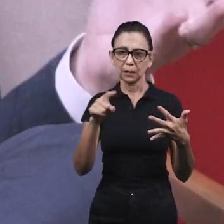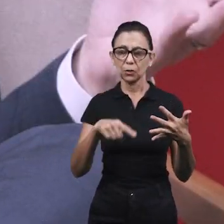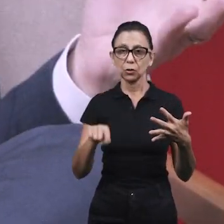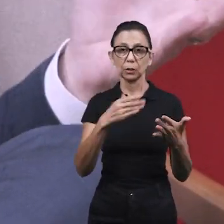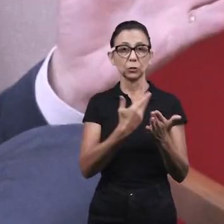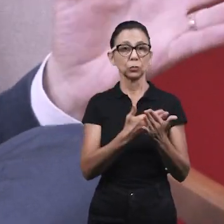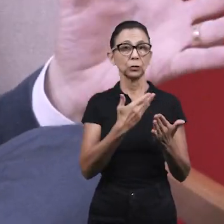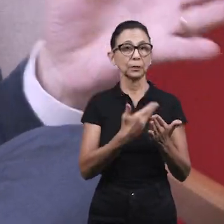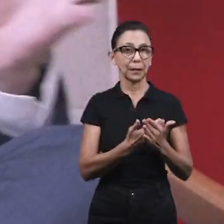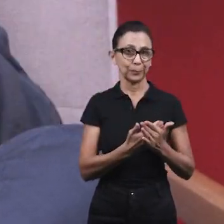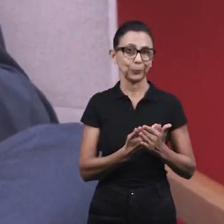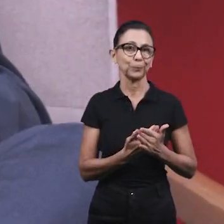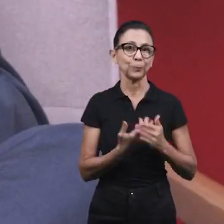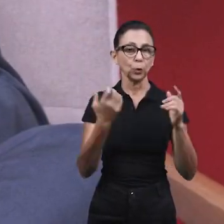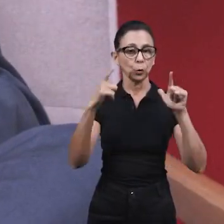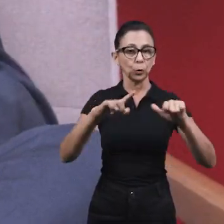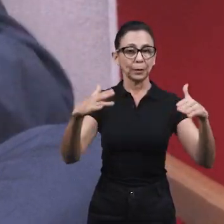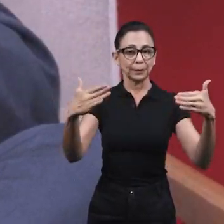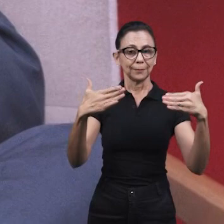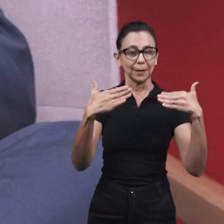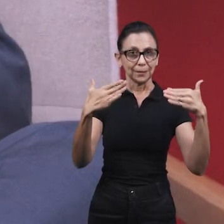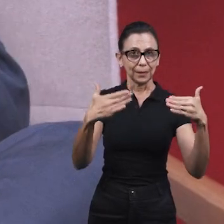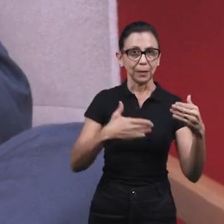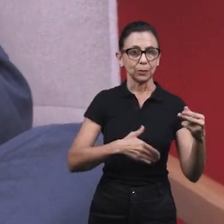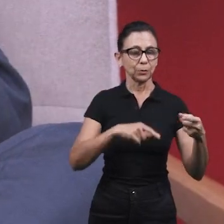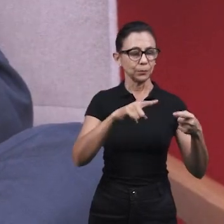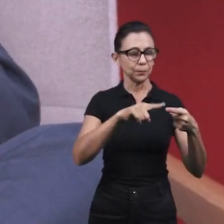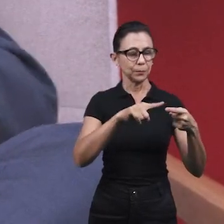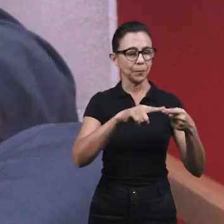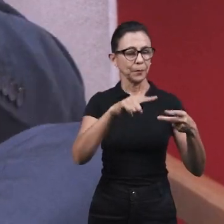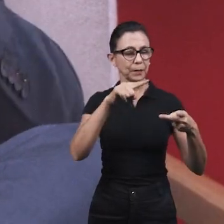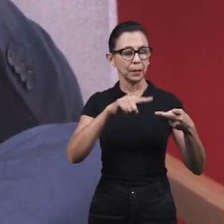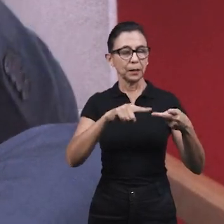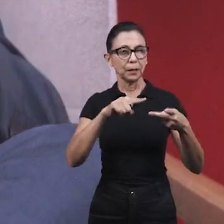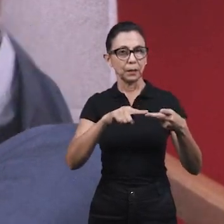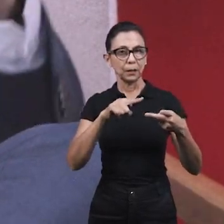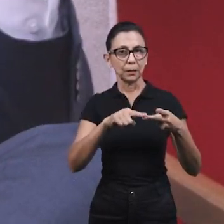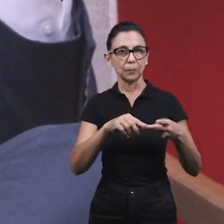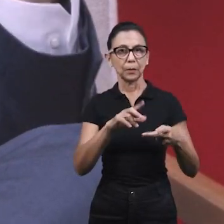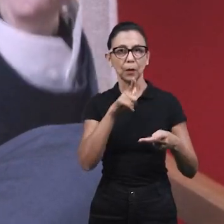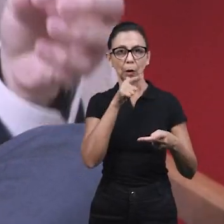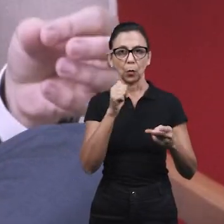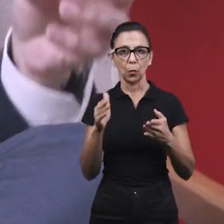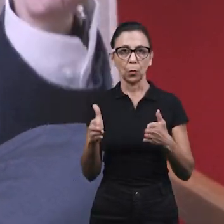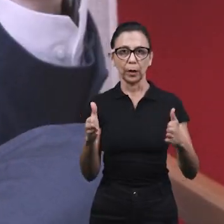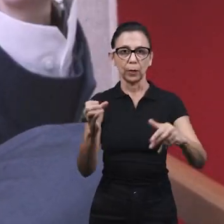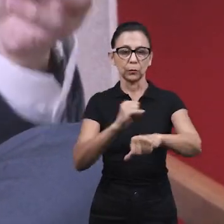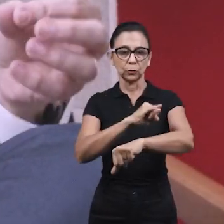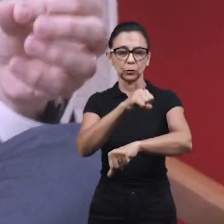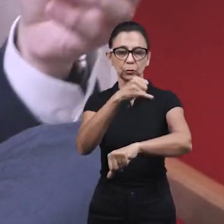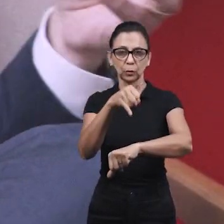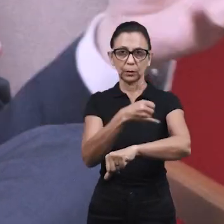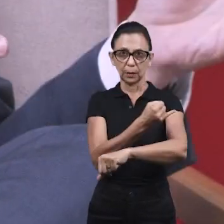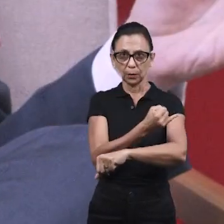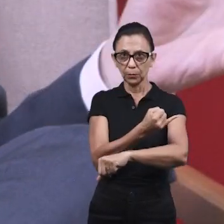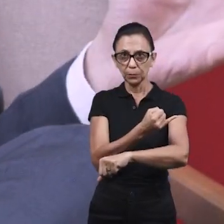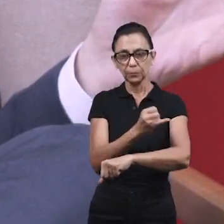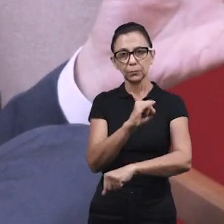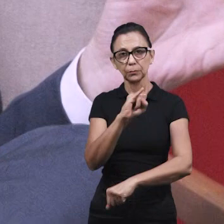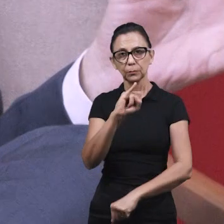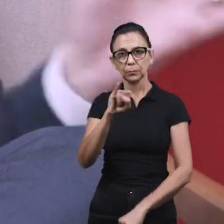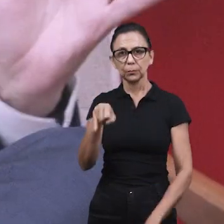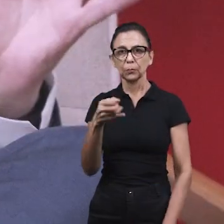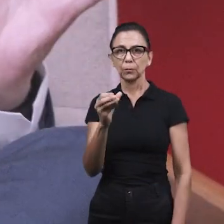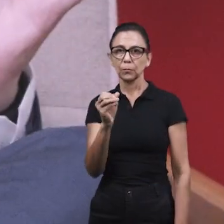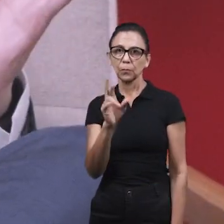Rio Jordão, enfatizam a importância do entendimento doutrinário para este